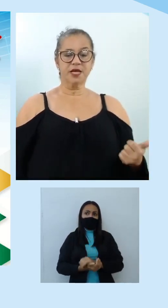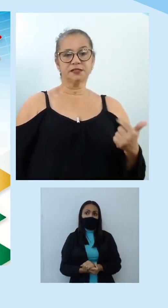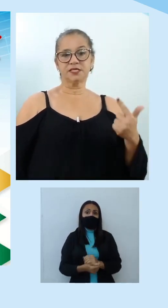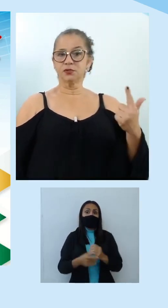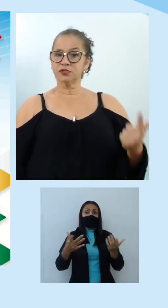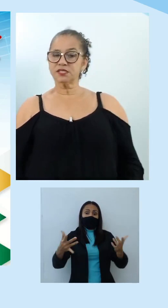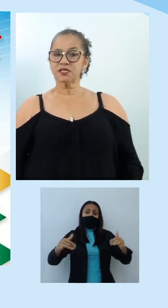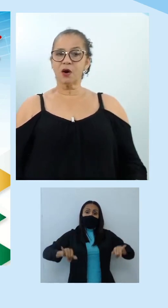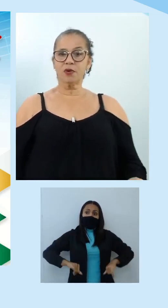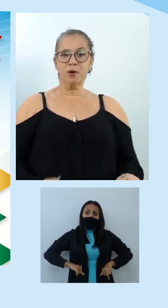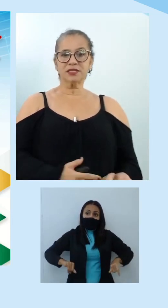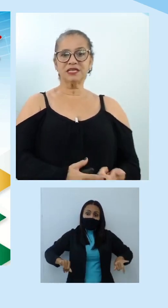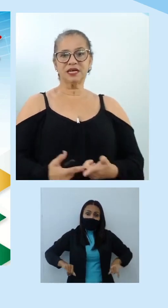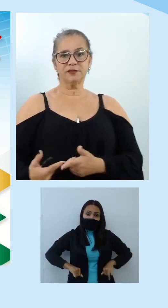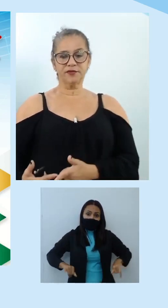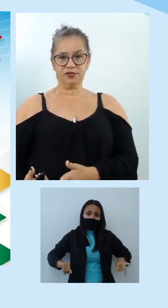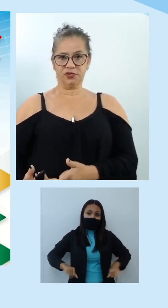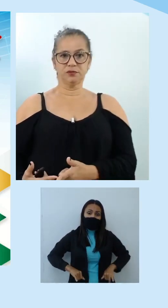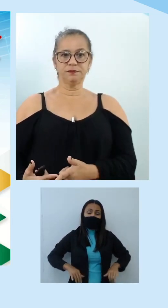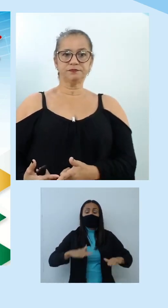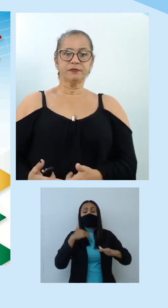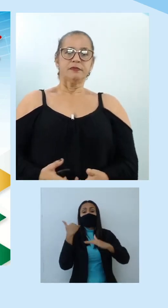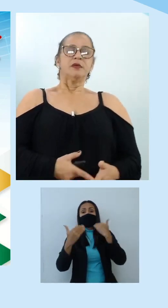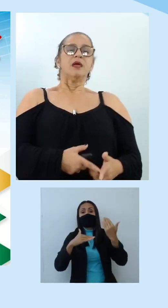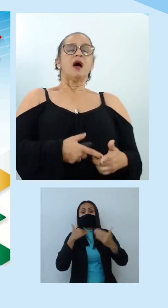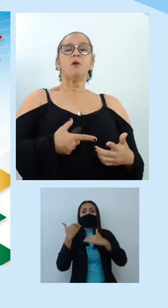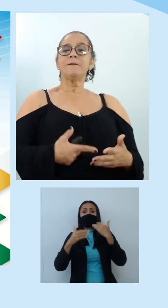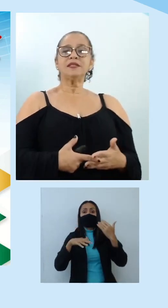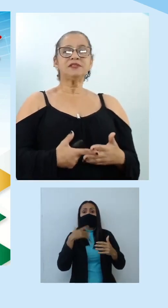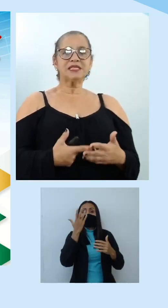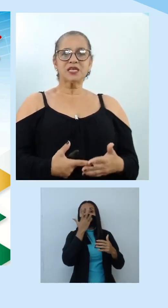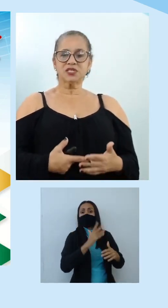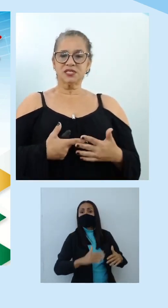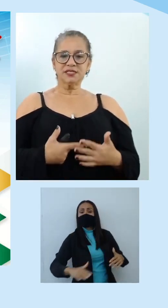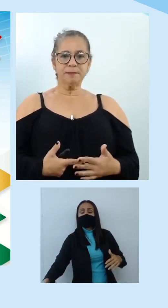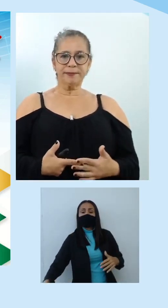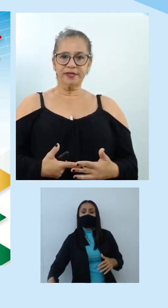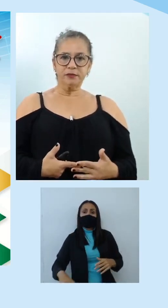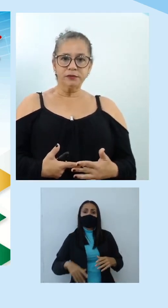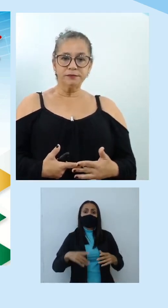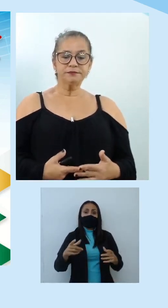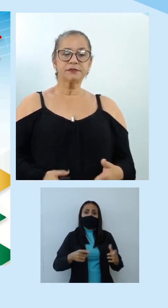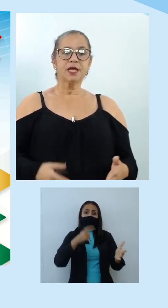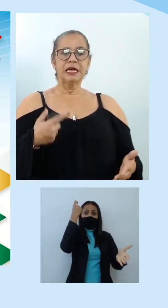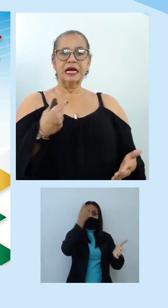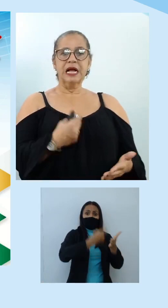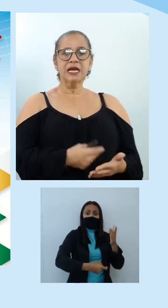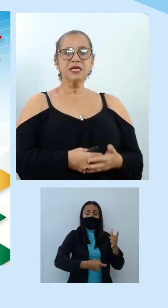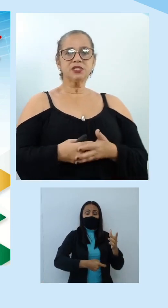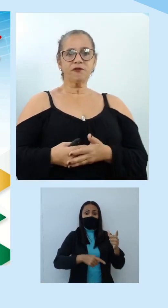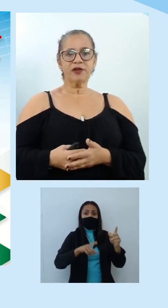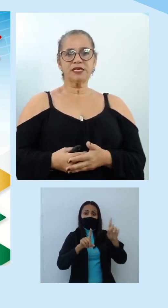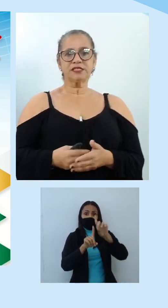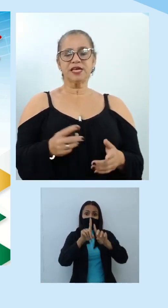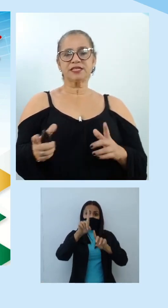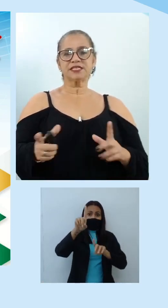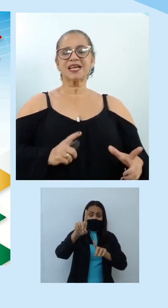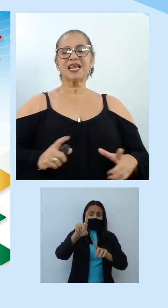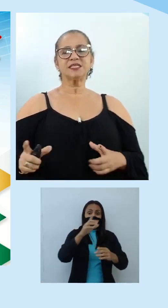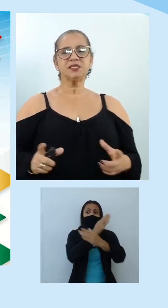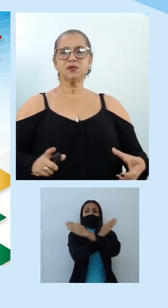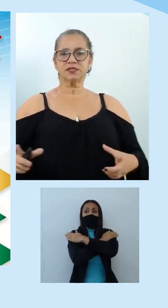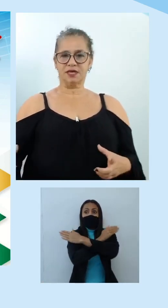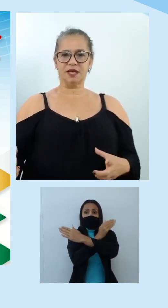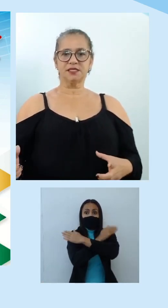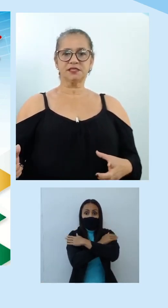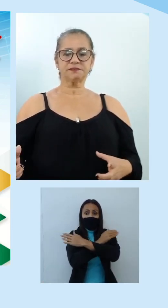fome, desnutrição e mortalidade infantil, aumento de taxa de desemprego, grande diferença entre as